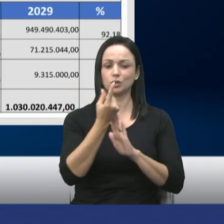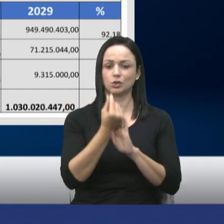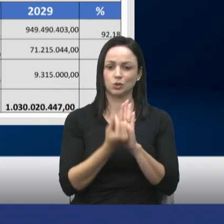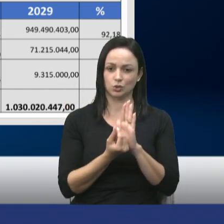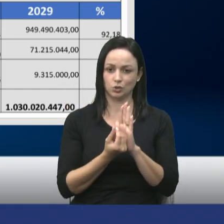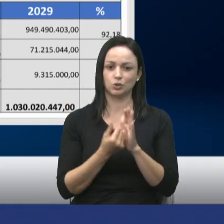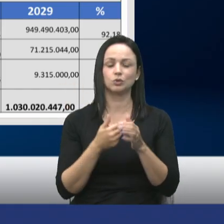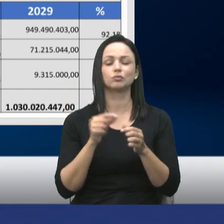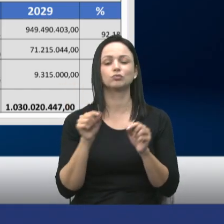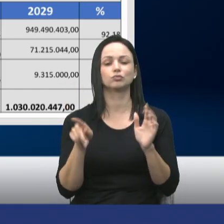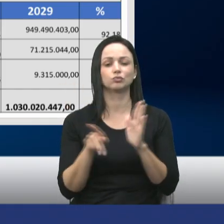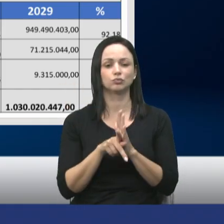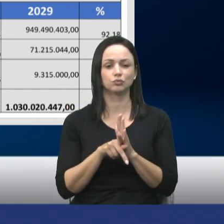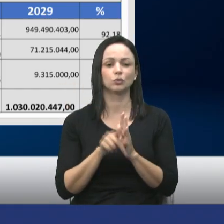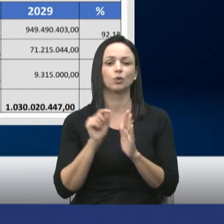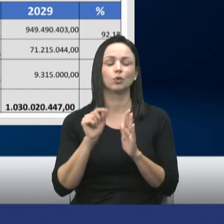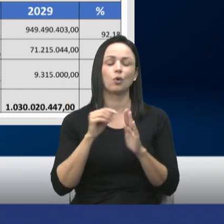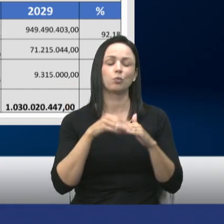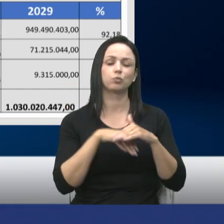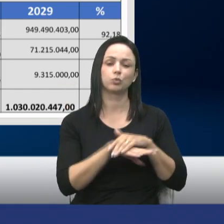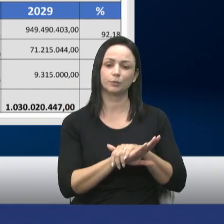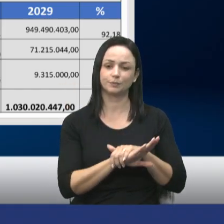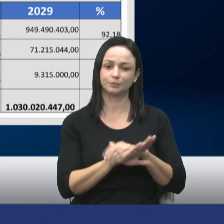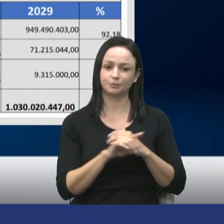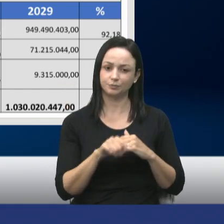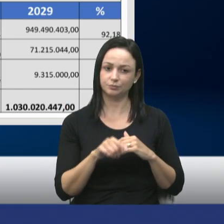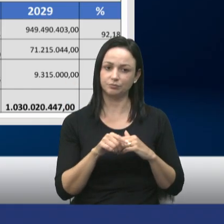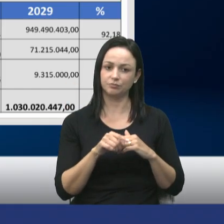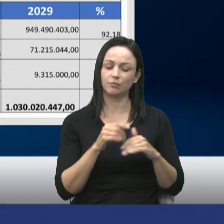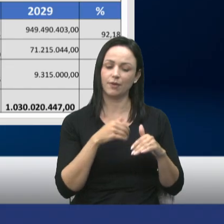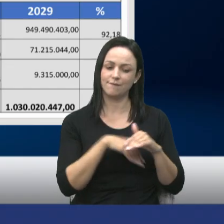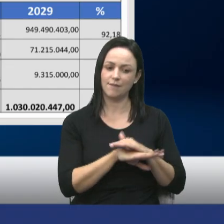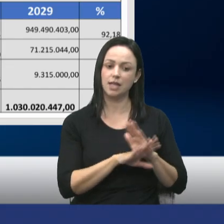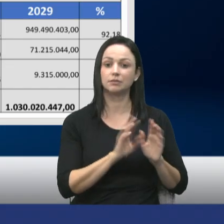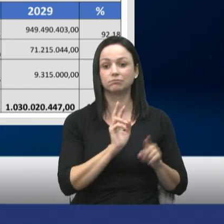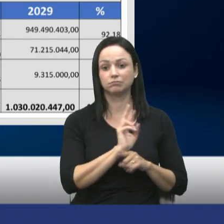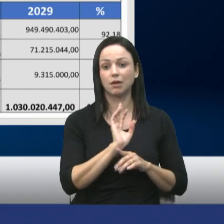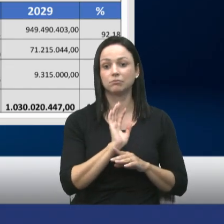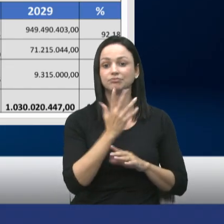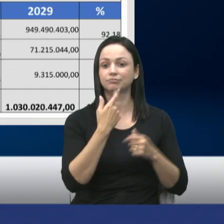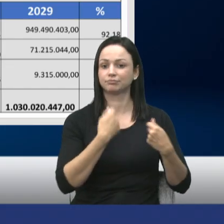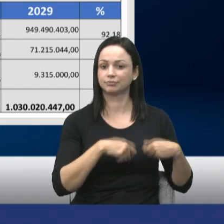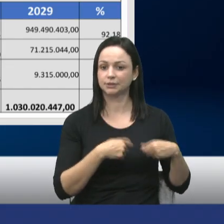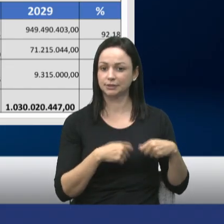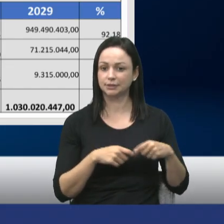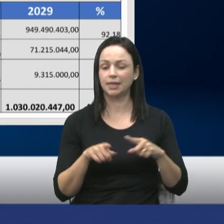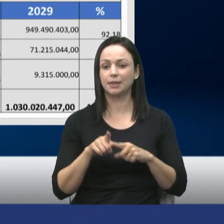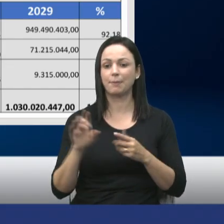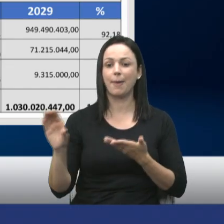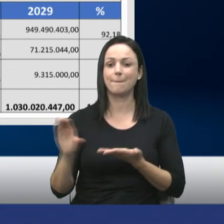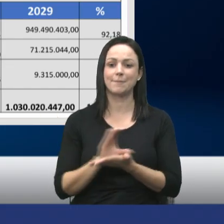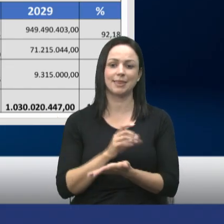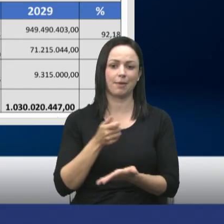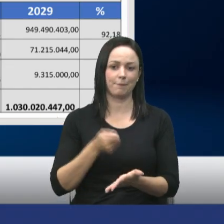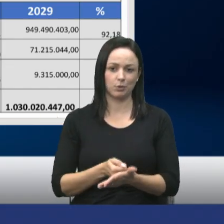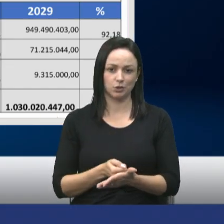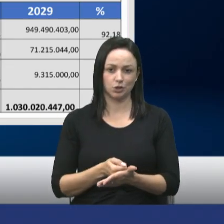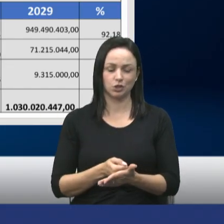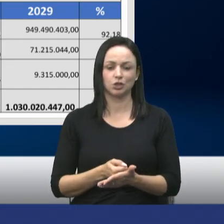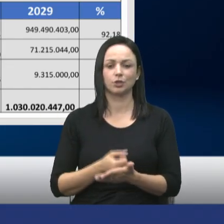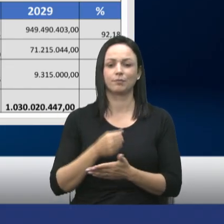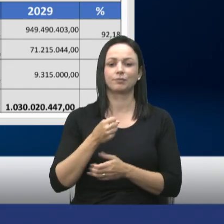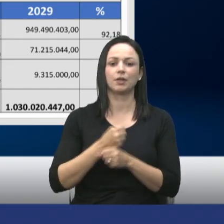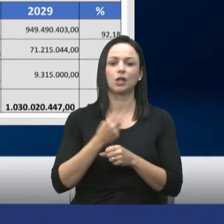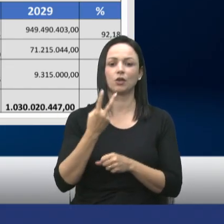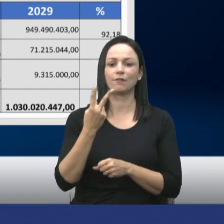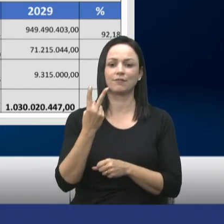está destinado e reservado para a reserva de contingência e as emendas impositivas. Para